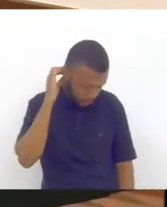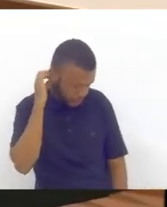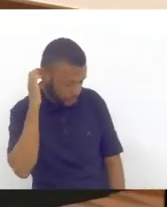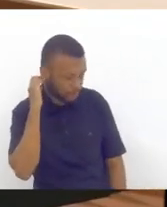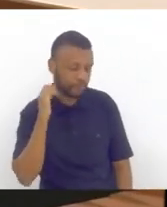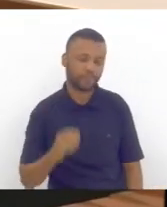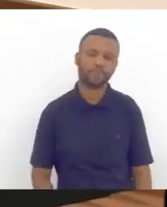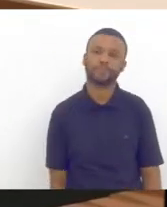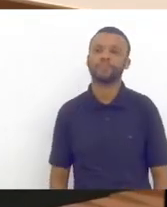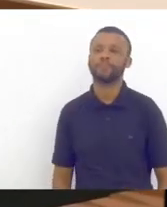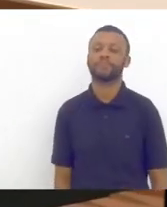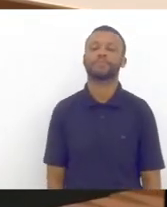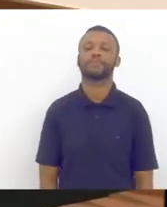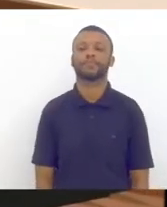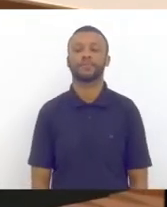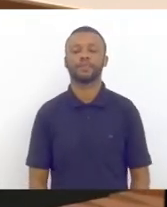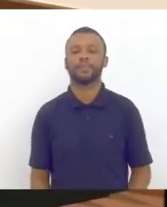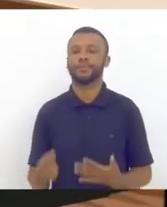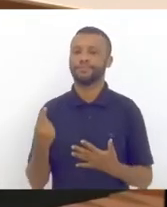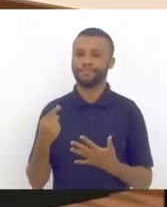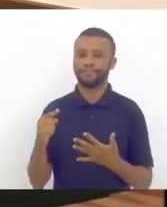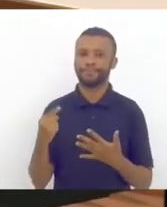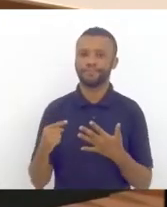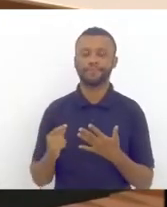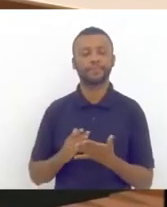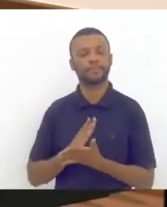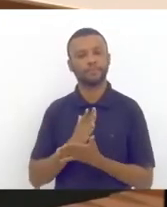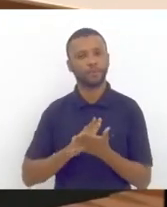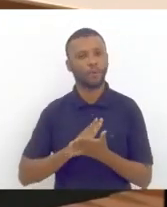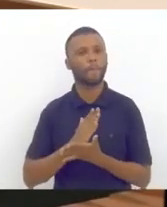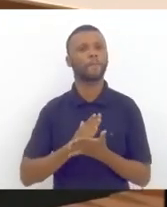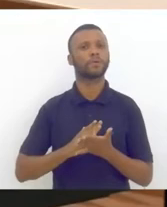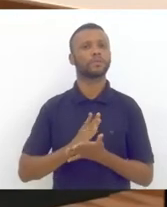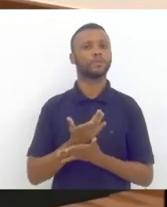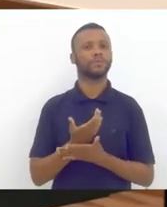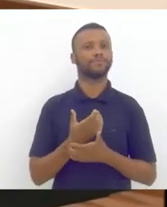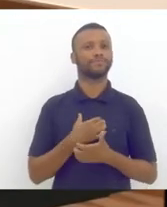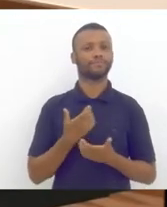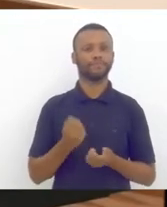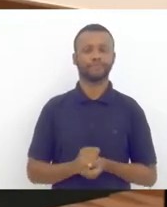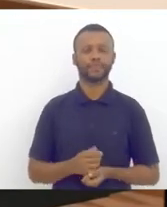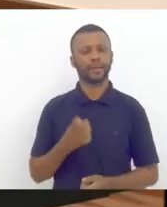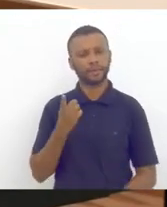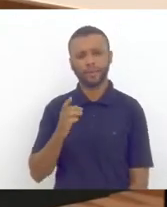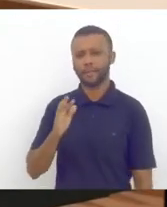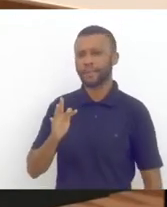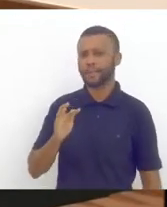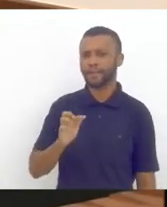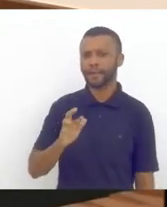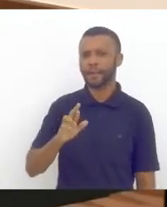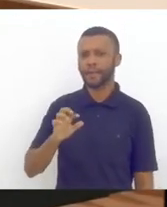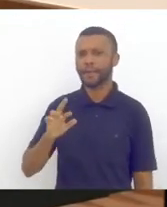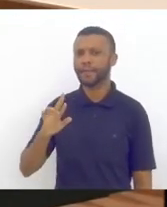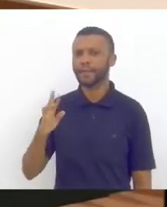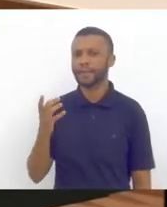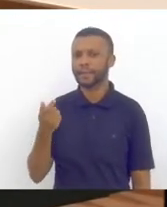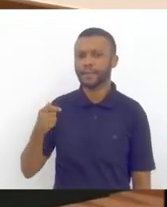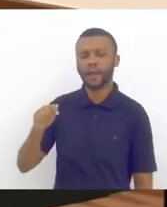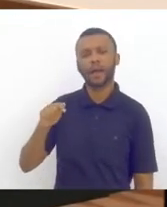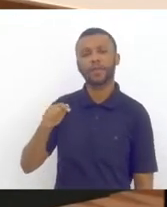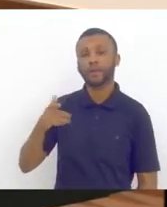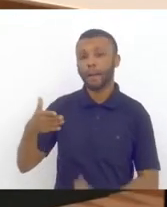estas questões, como eu falei, estão me inquietando muito. Deputado Ferreirinha, a sua proposta dos 10%